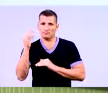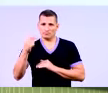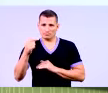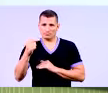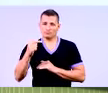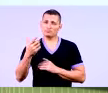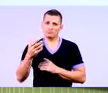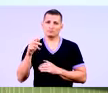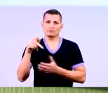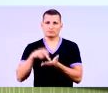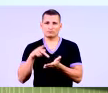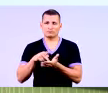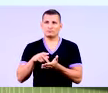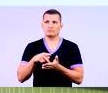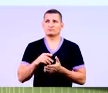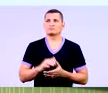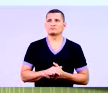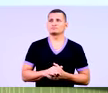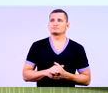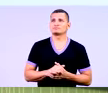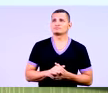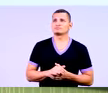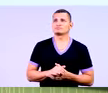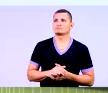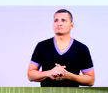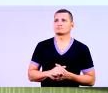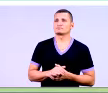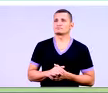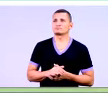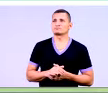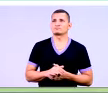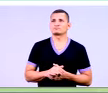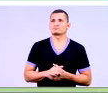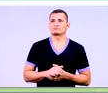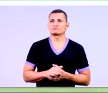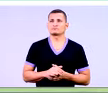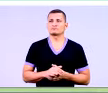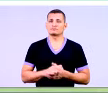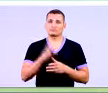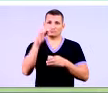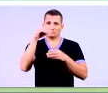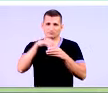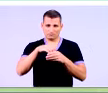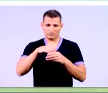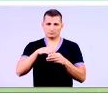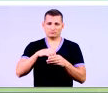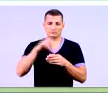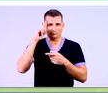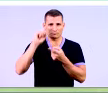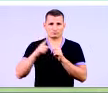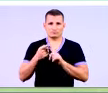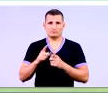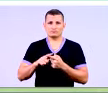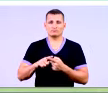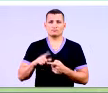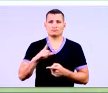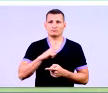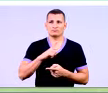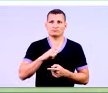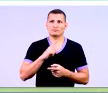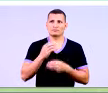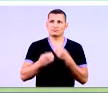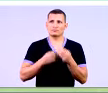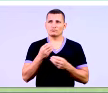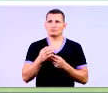então é verdadeiro e aí nós temos dentro dessas operações lógicas eu posso incrementá los de que